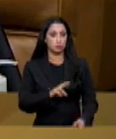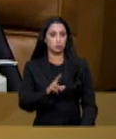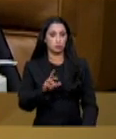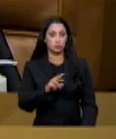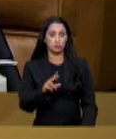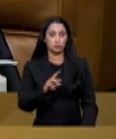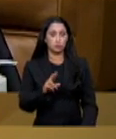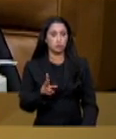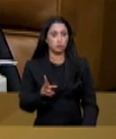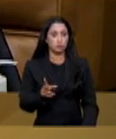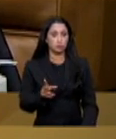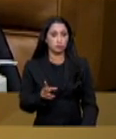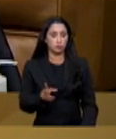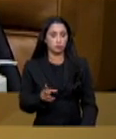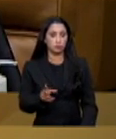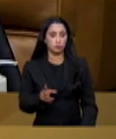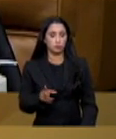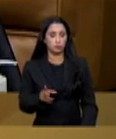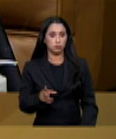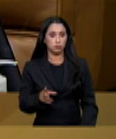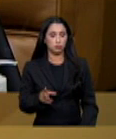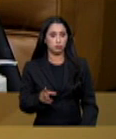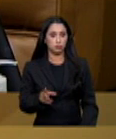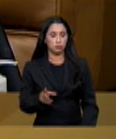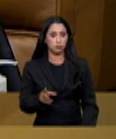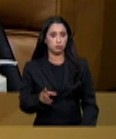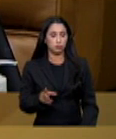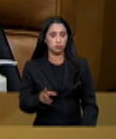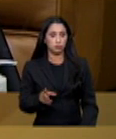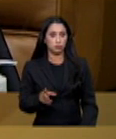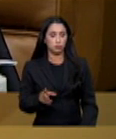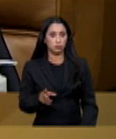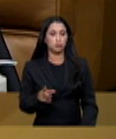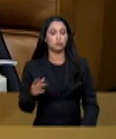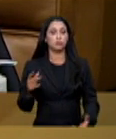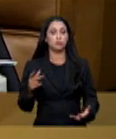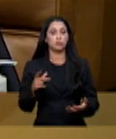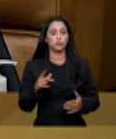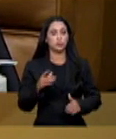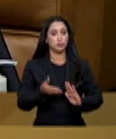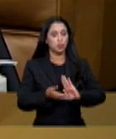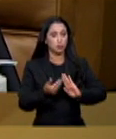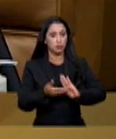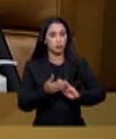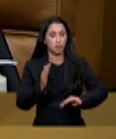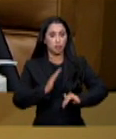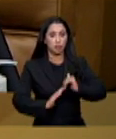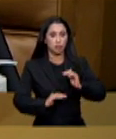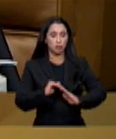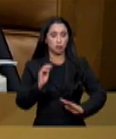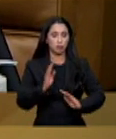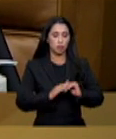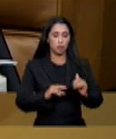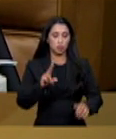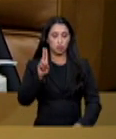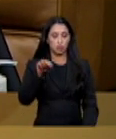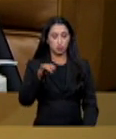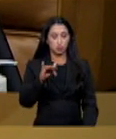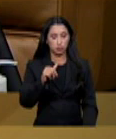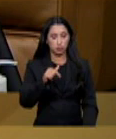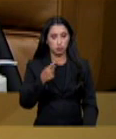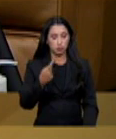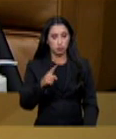está diante, com efeito, de hipótese de usurpação da competência da União para legislar